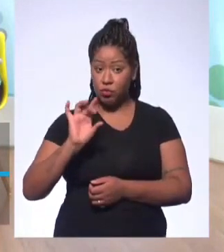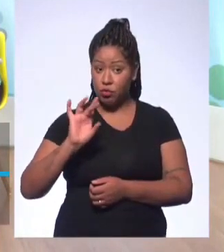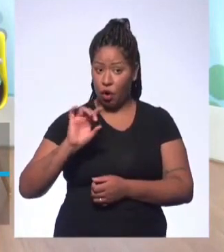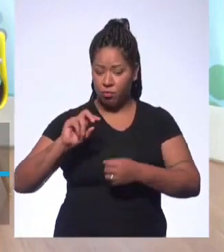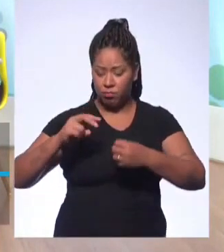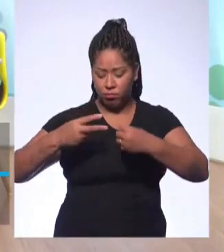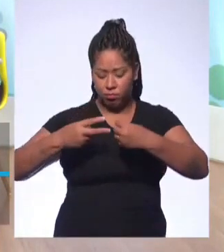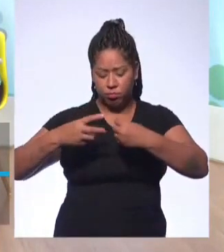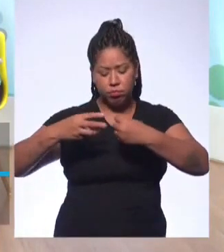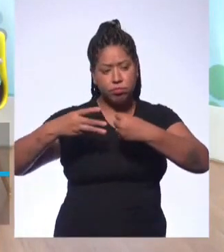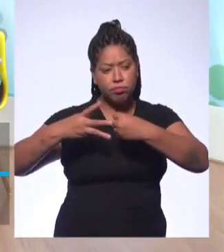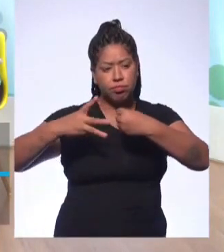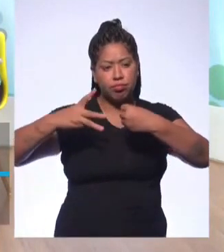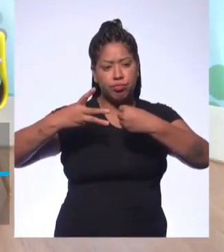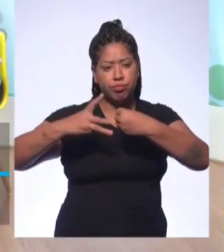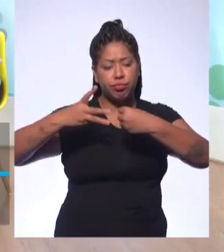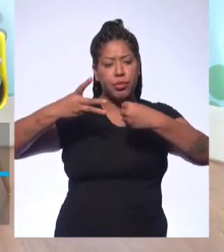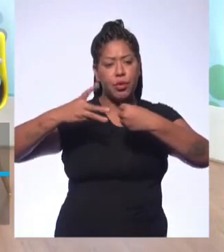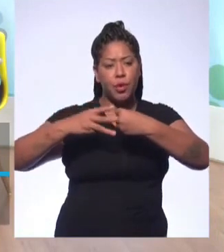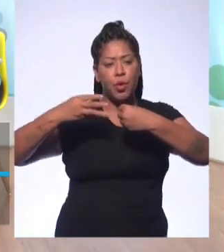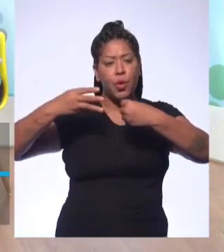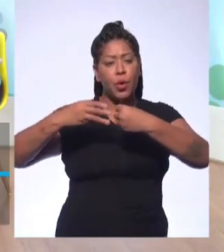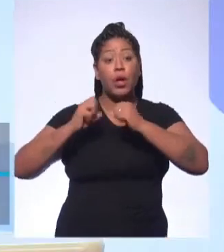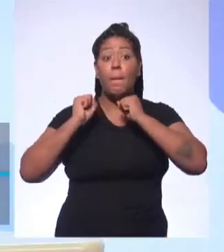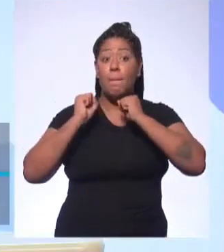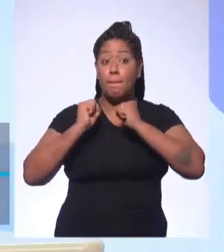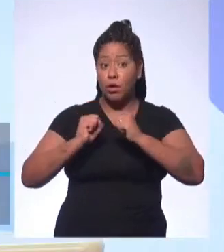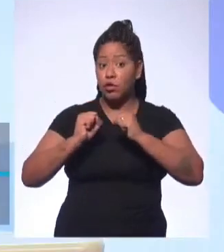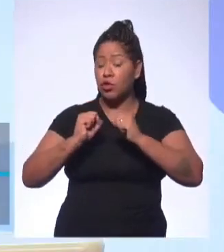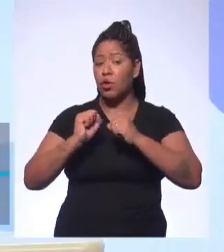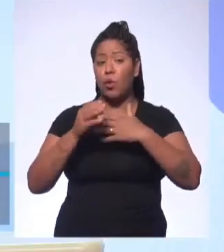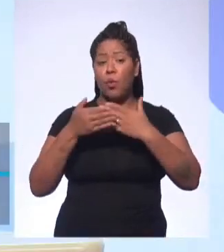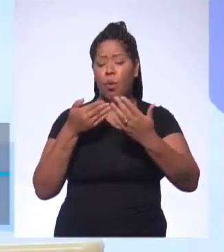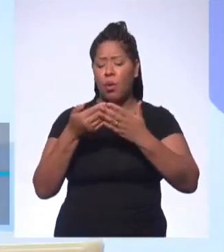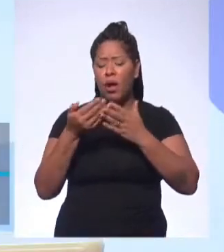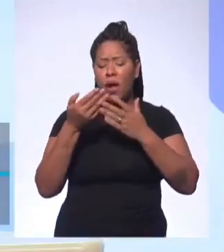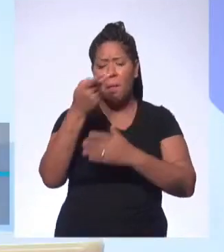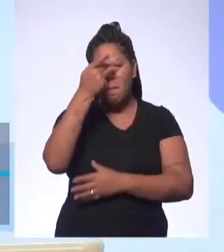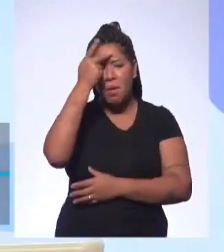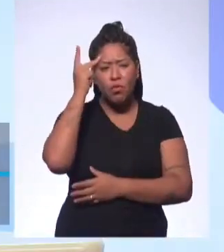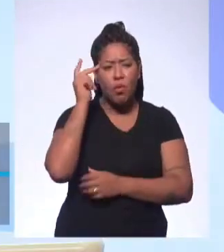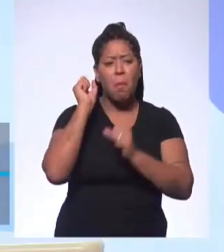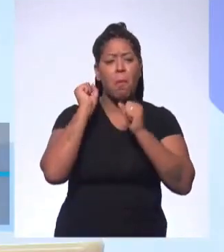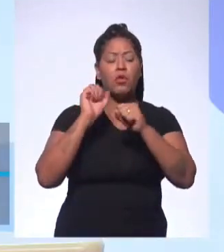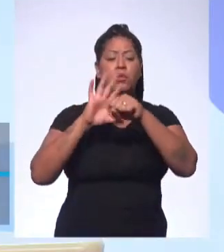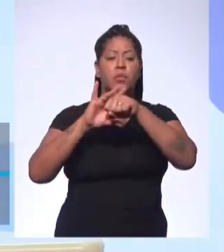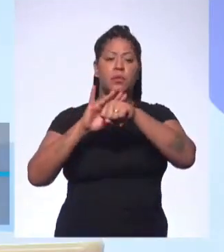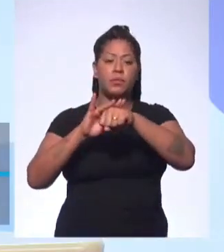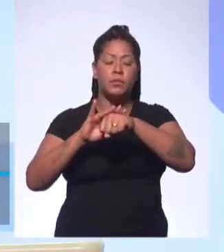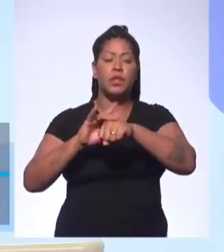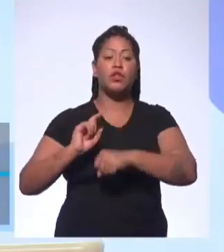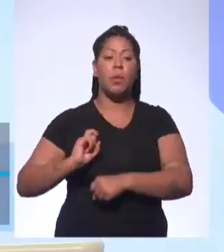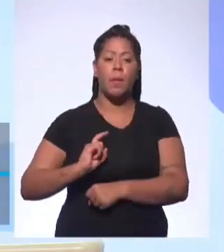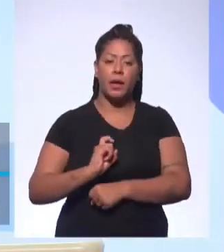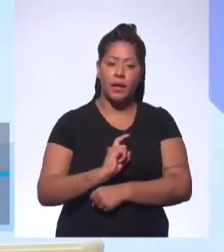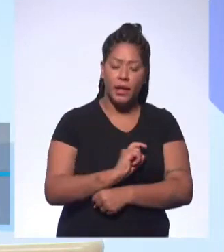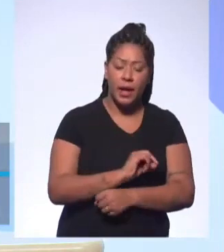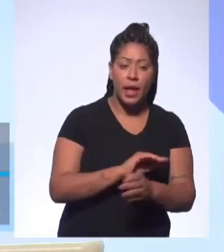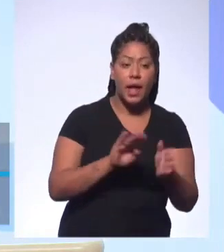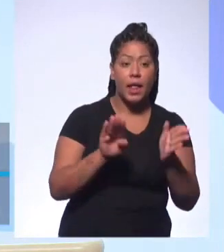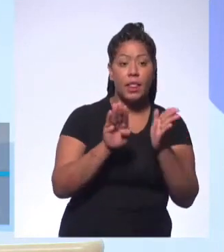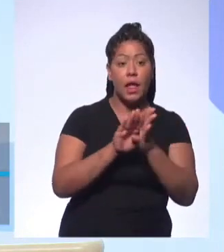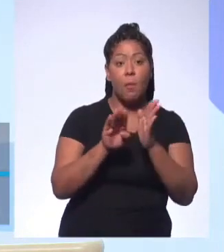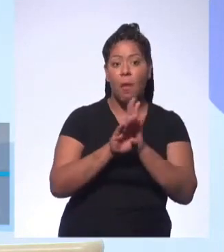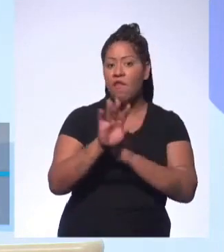células, podendo infectar qualquer ser vivo, desde uma bactéria até uma